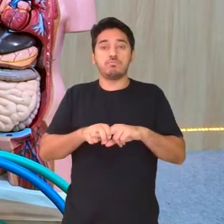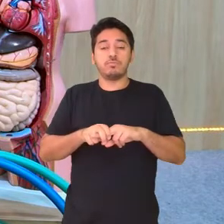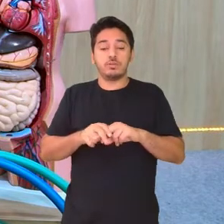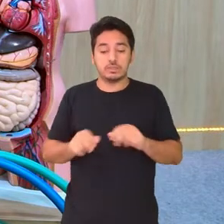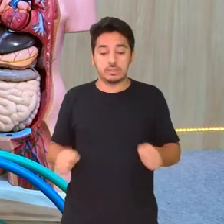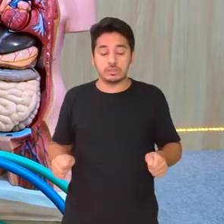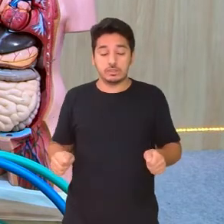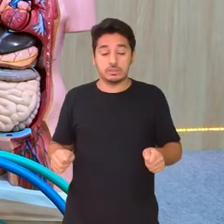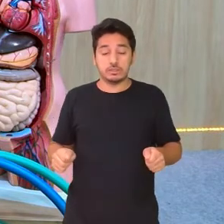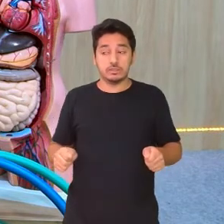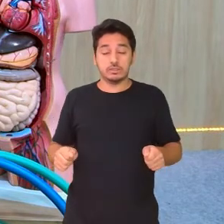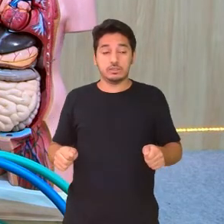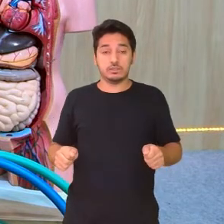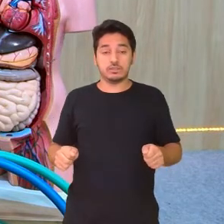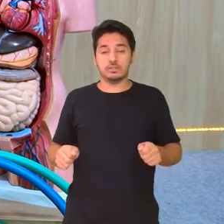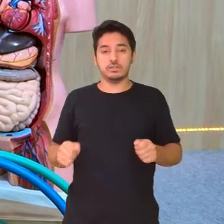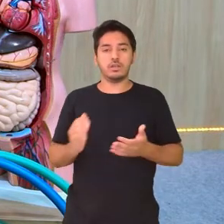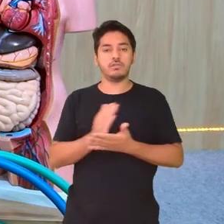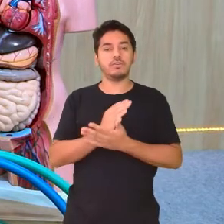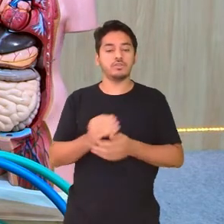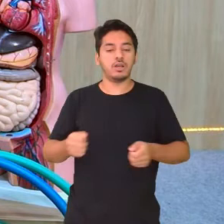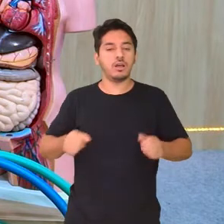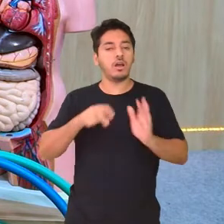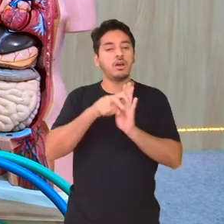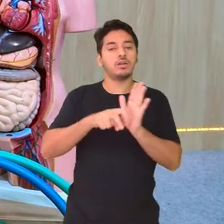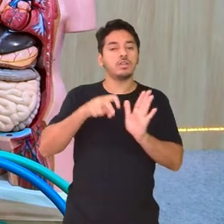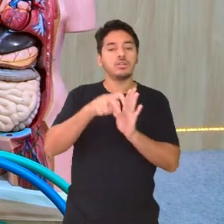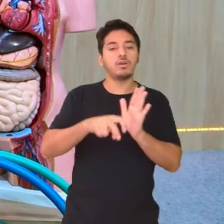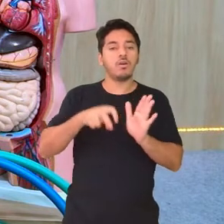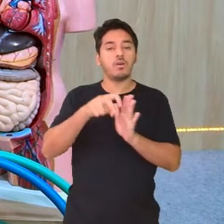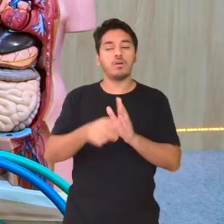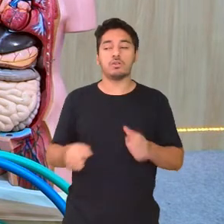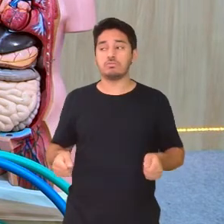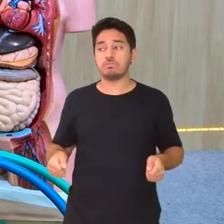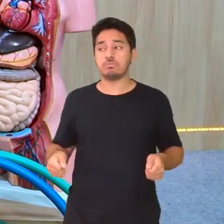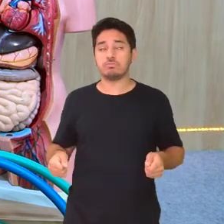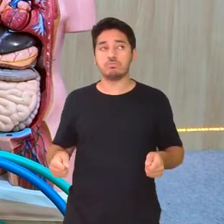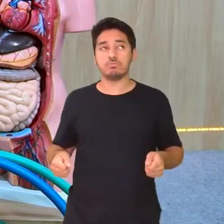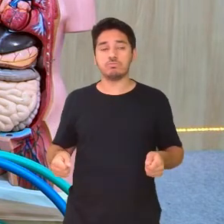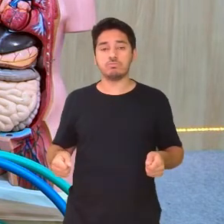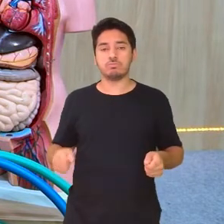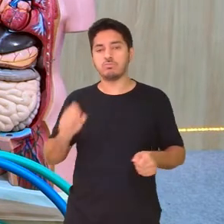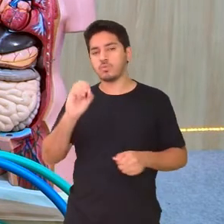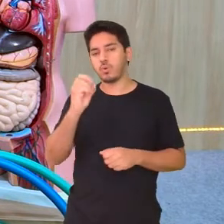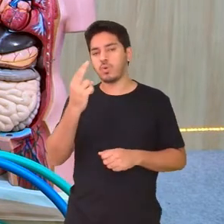amarradinho na cadeira de rodas, ou ele consegue ter a